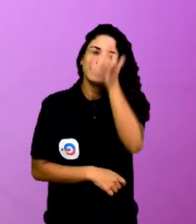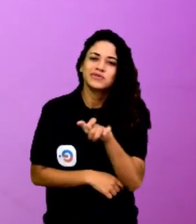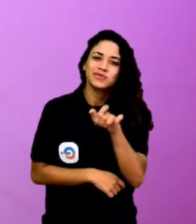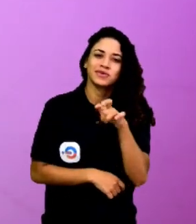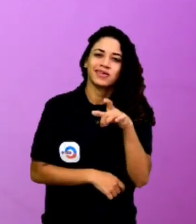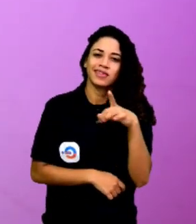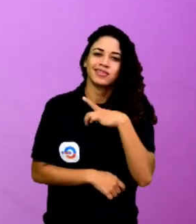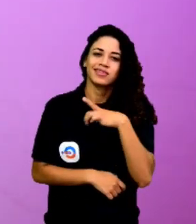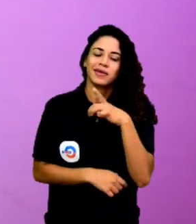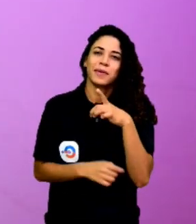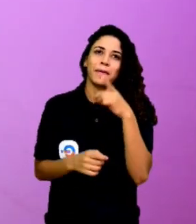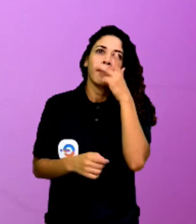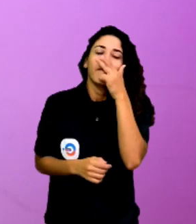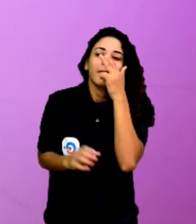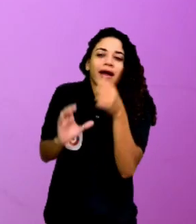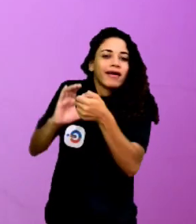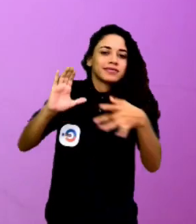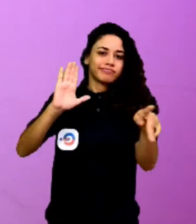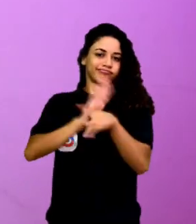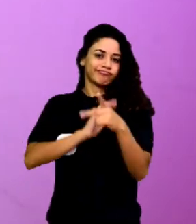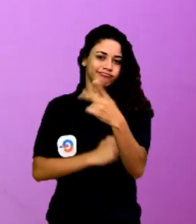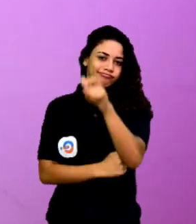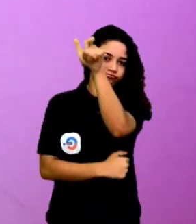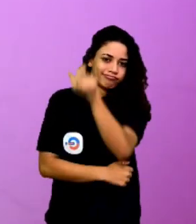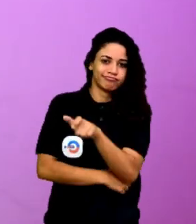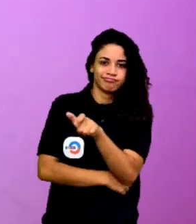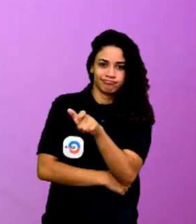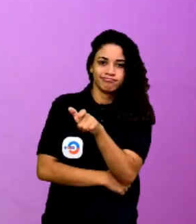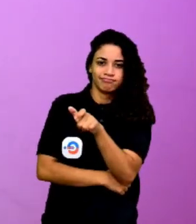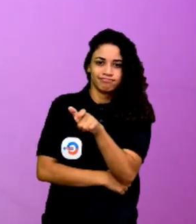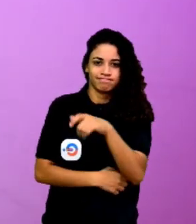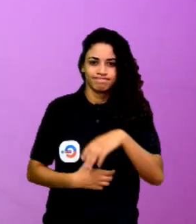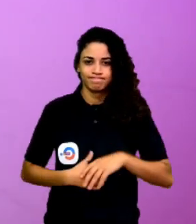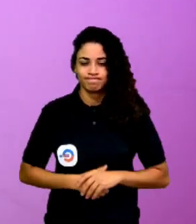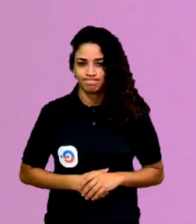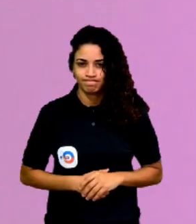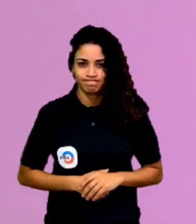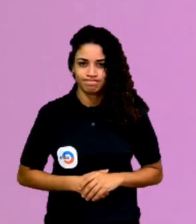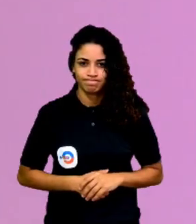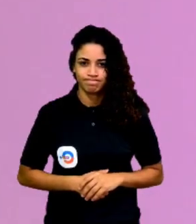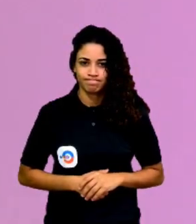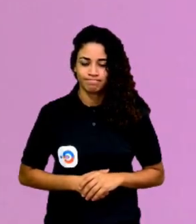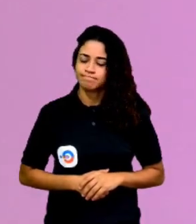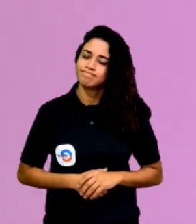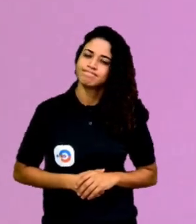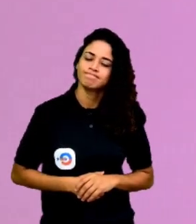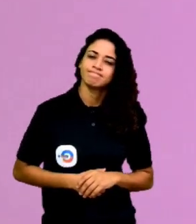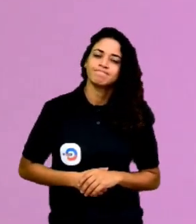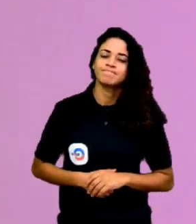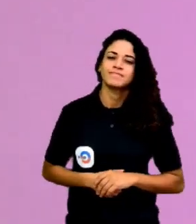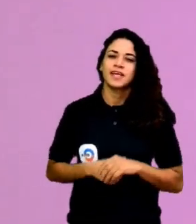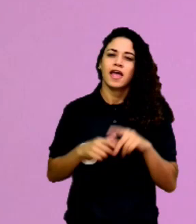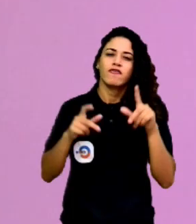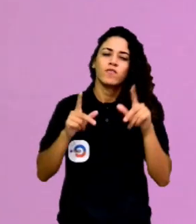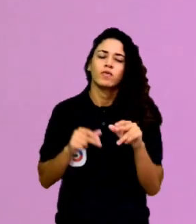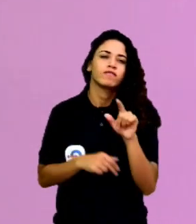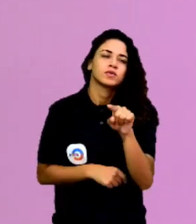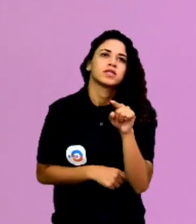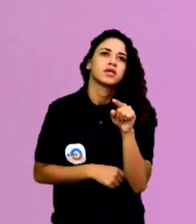mesmas características da pessoa que sofreu esse fato. É como se você estivesse